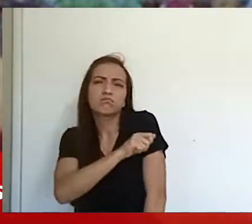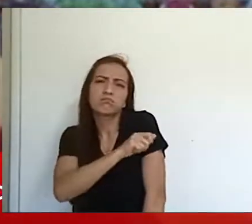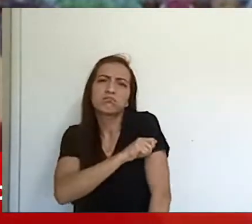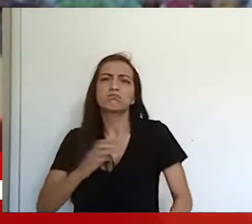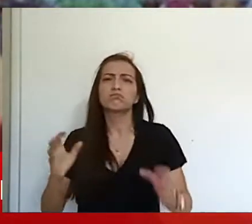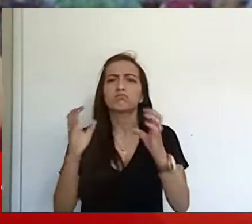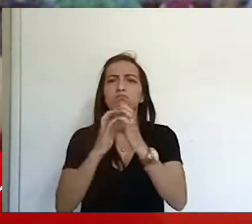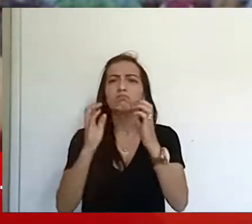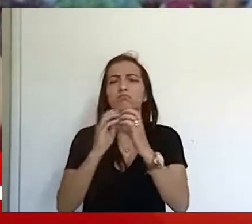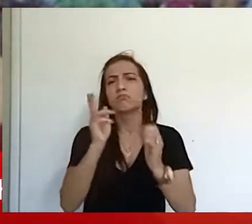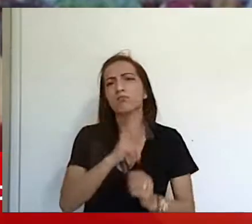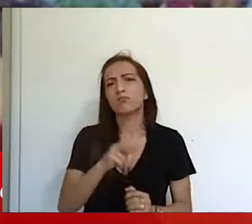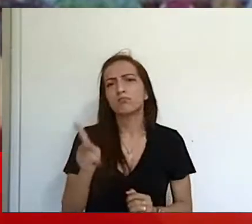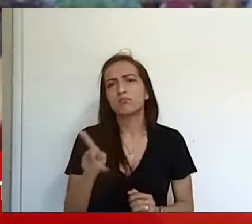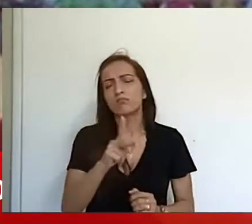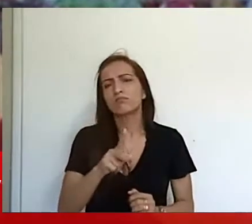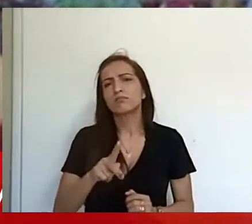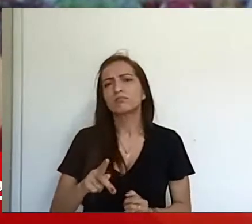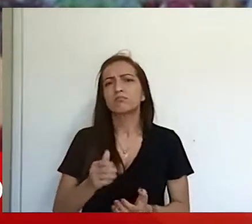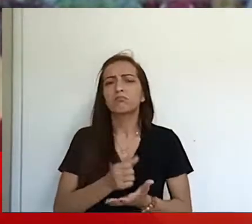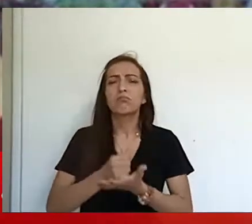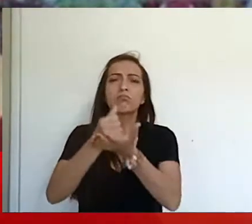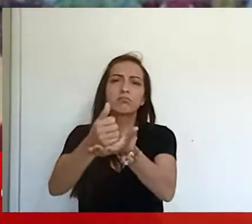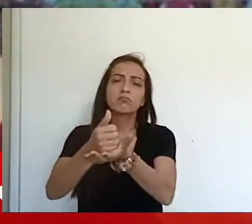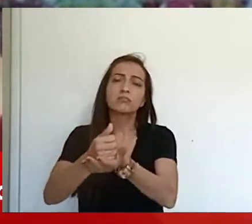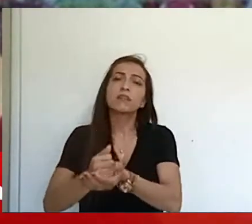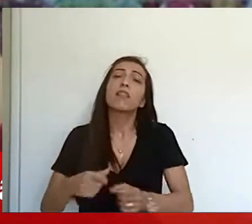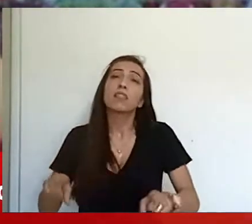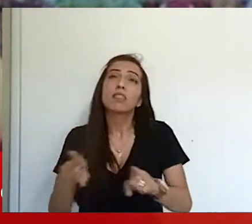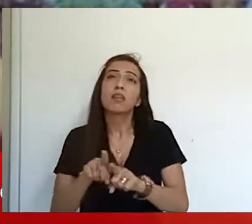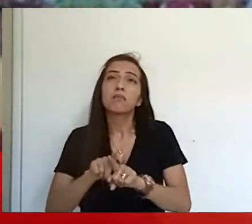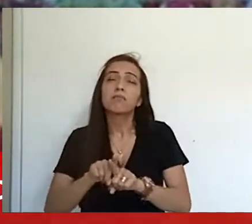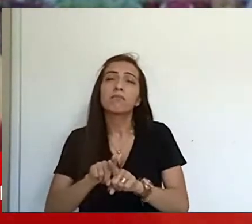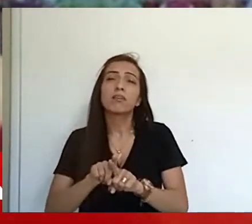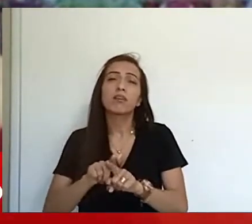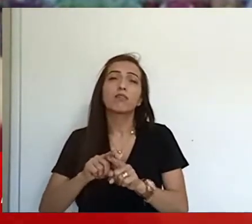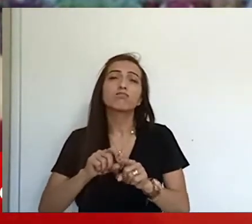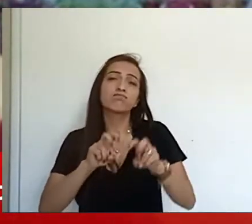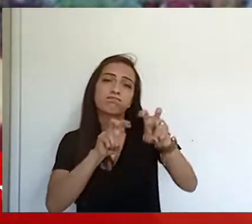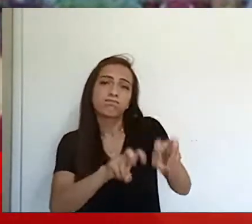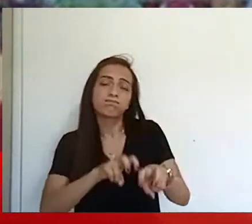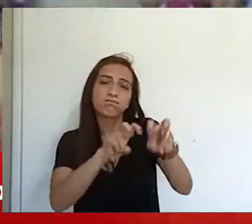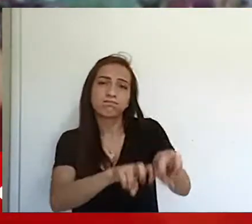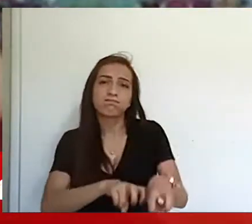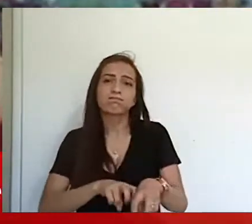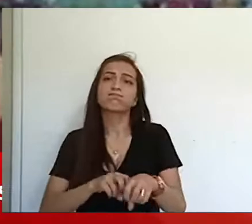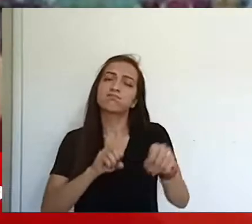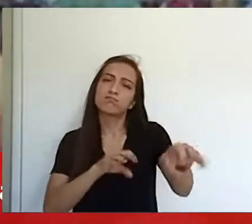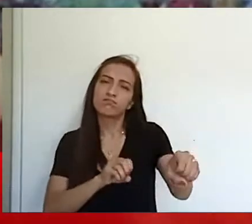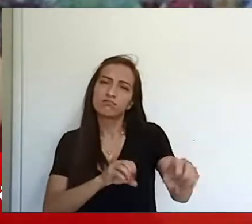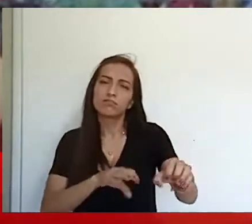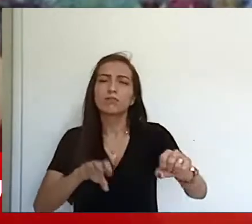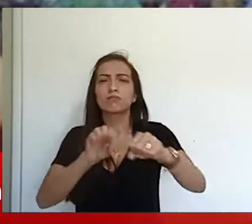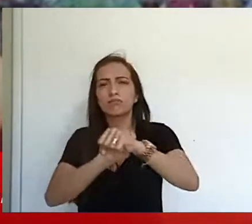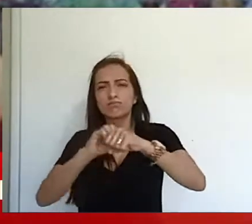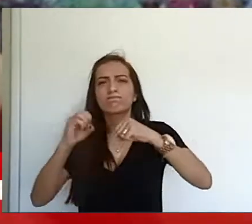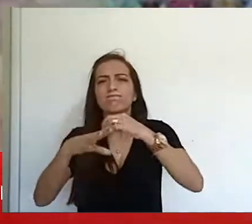falarem sobre temas que têm ligação com o campo, com a pandemia, com essa situação